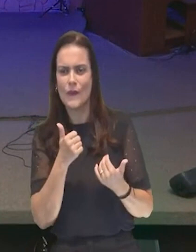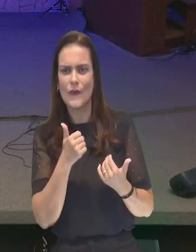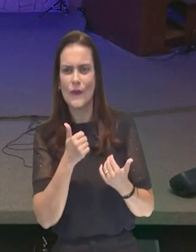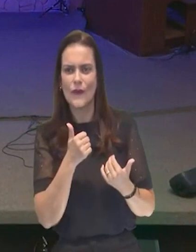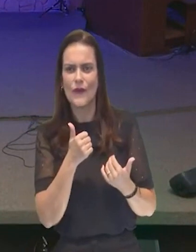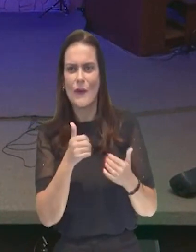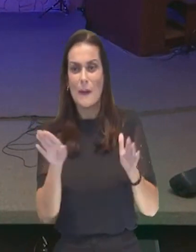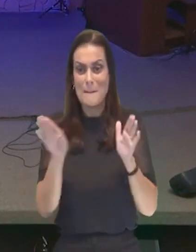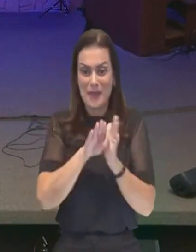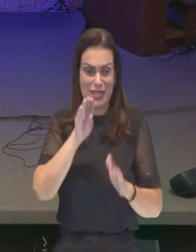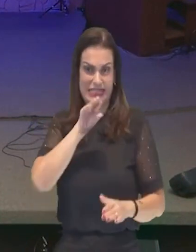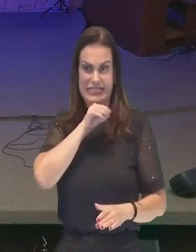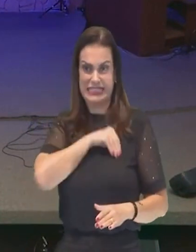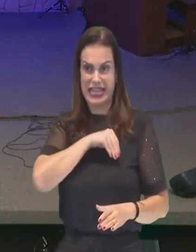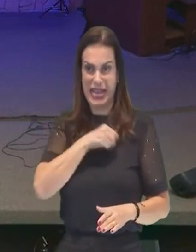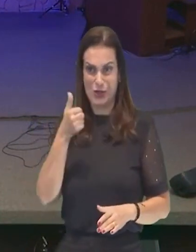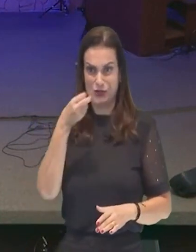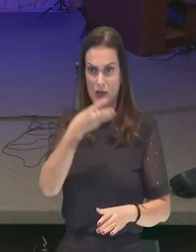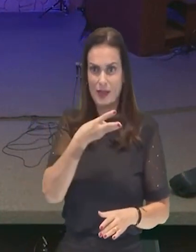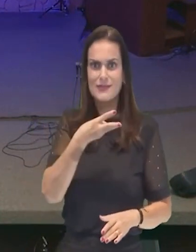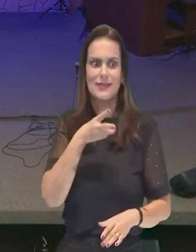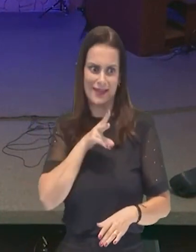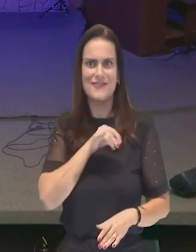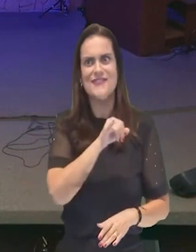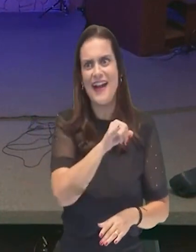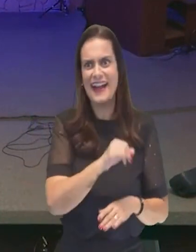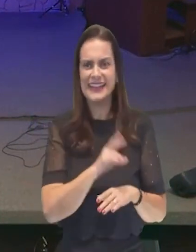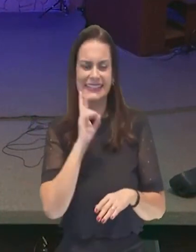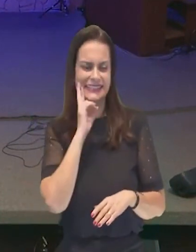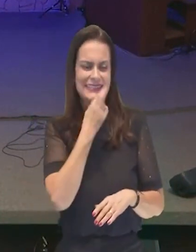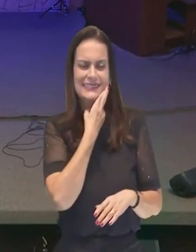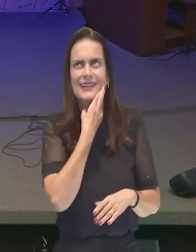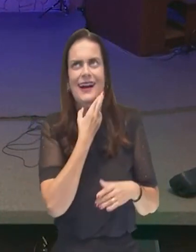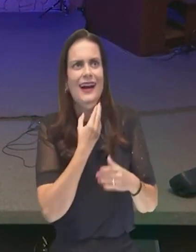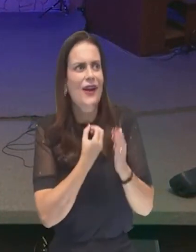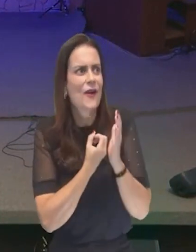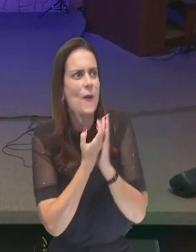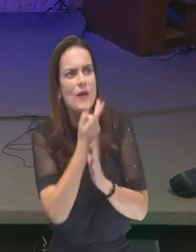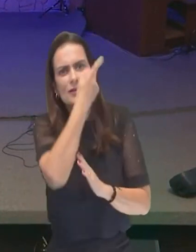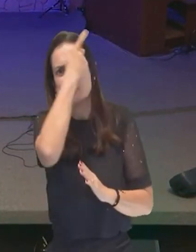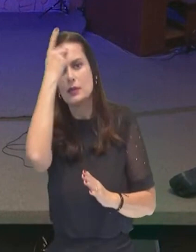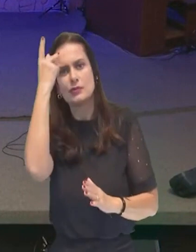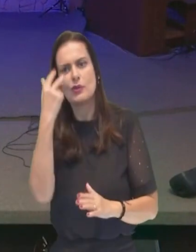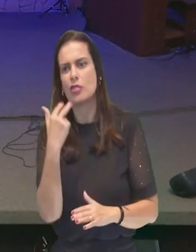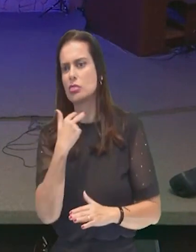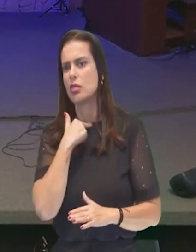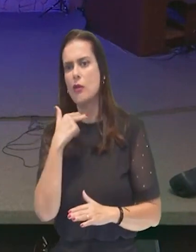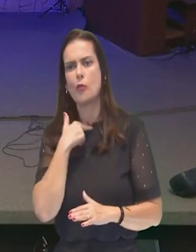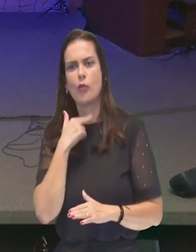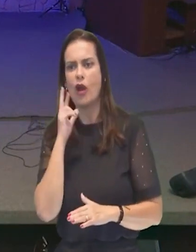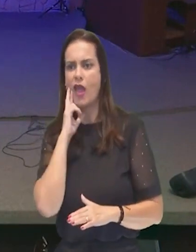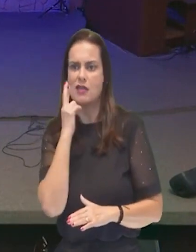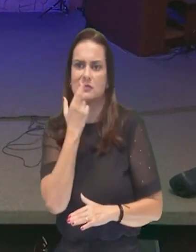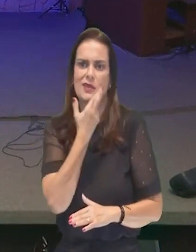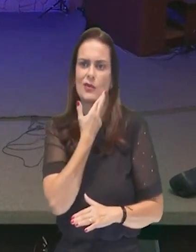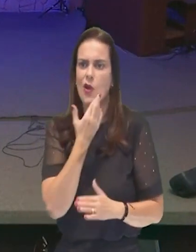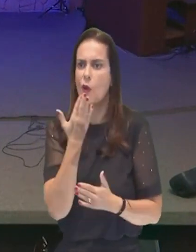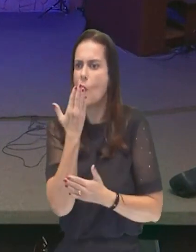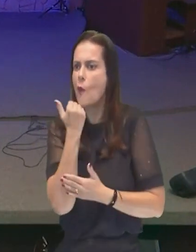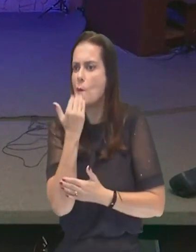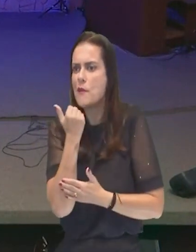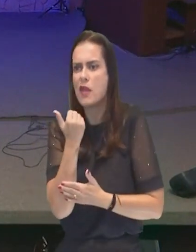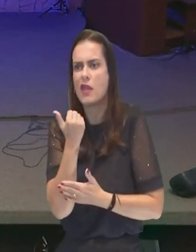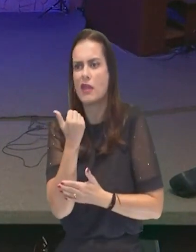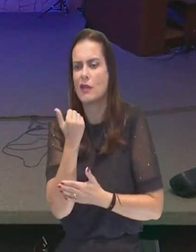vai, chega ali, eu sento ali e digo, Senhor, quantas pessoas não tiveram na vida o privilégio de